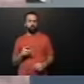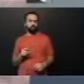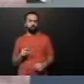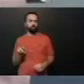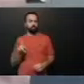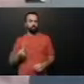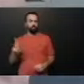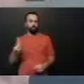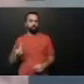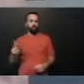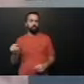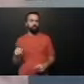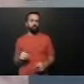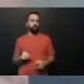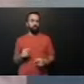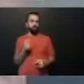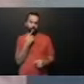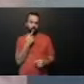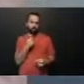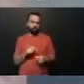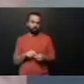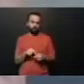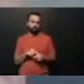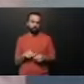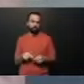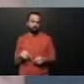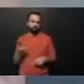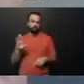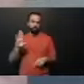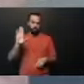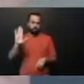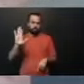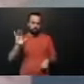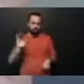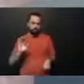Então, nós vamos separar os morangos,